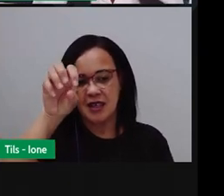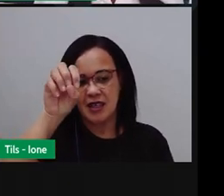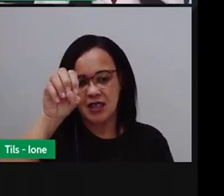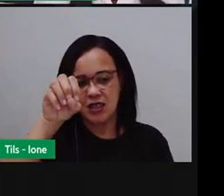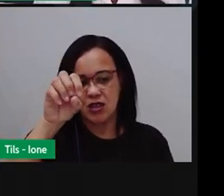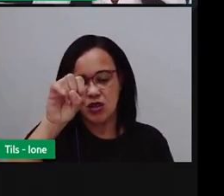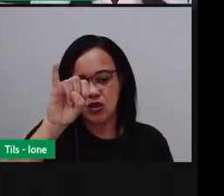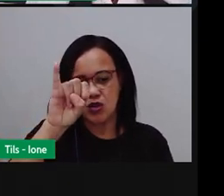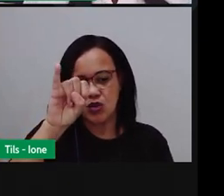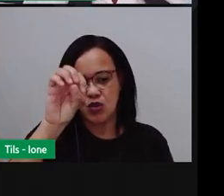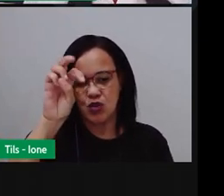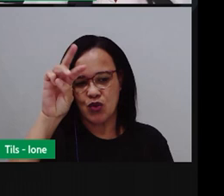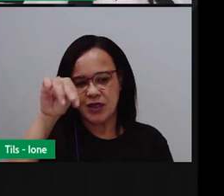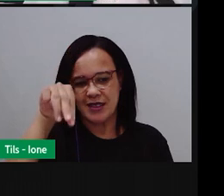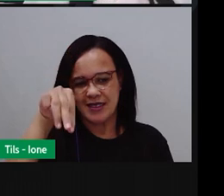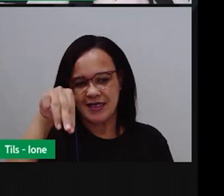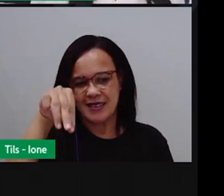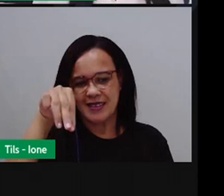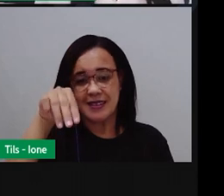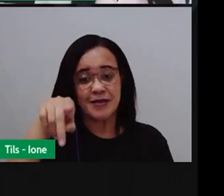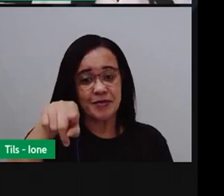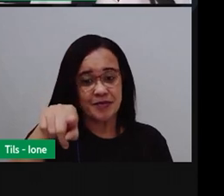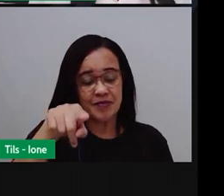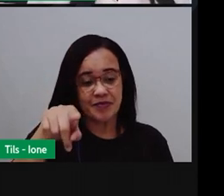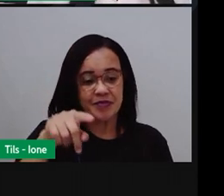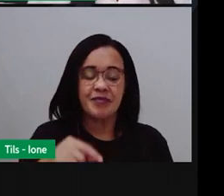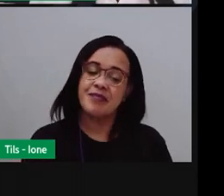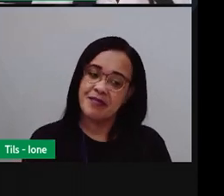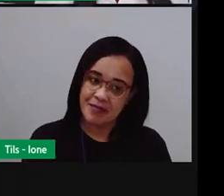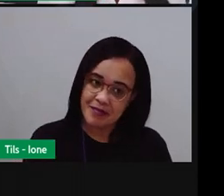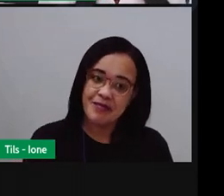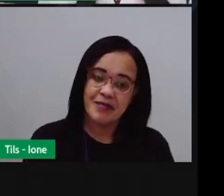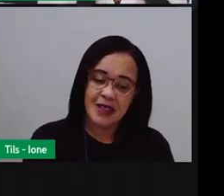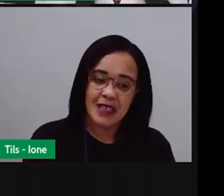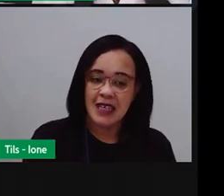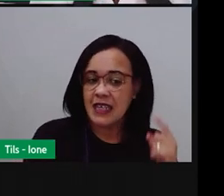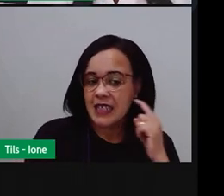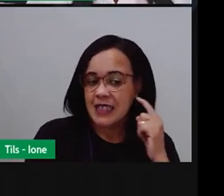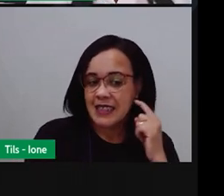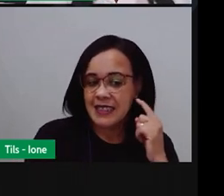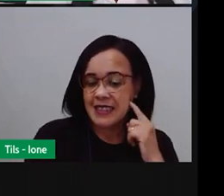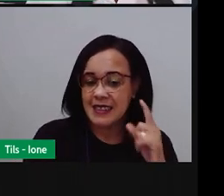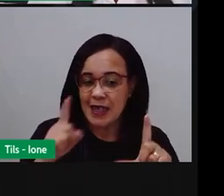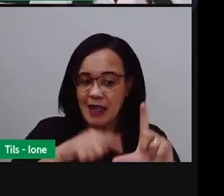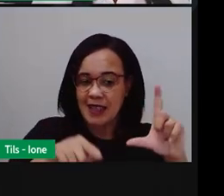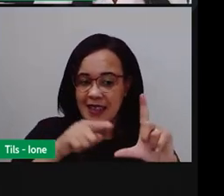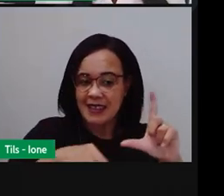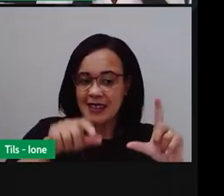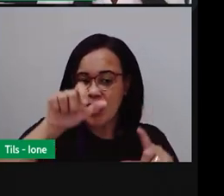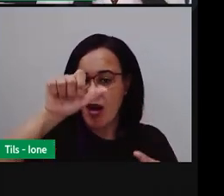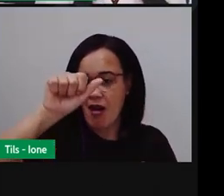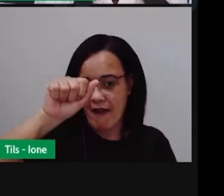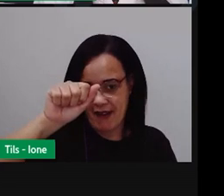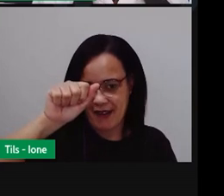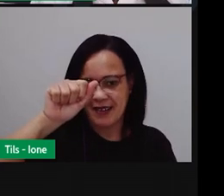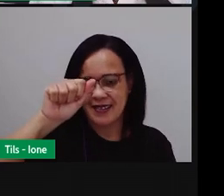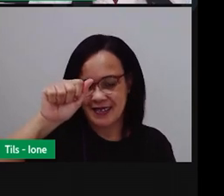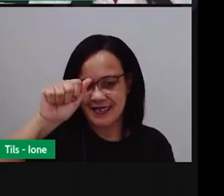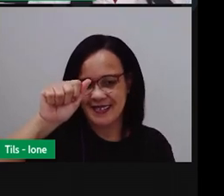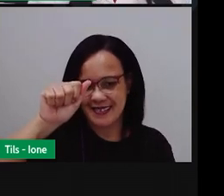Amendoim, que é escrito inicial, né? A gente ouve o primeiro som, que é o som da letra A.